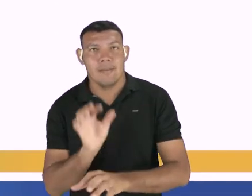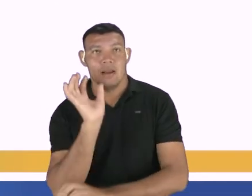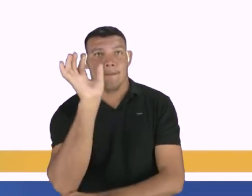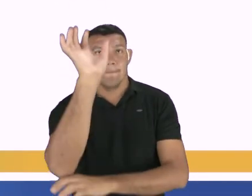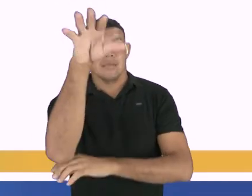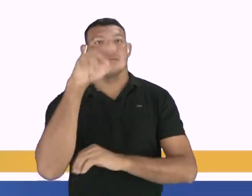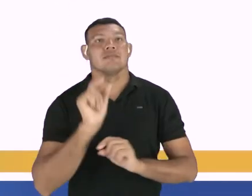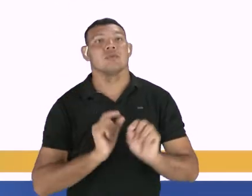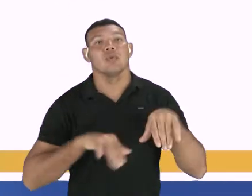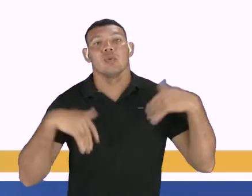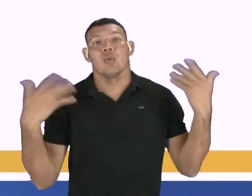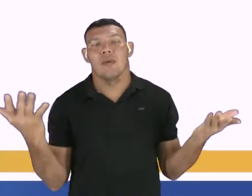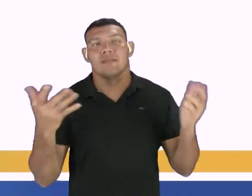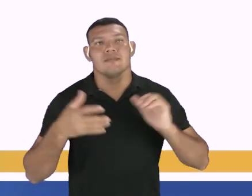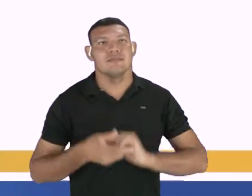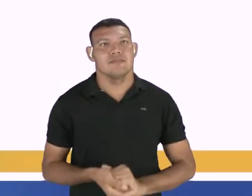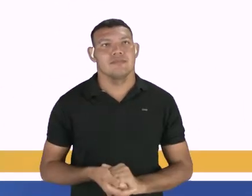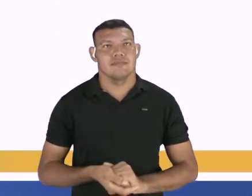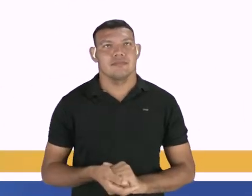Então eu tenho aqui.